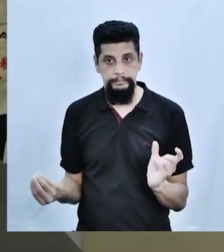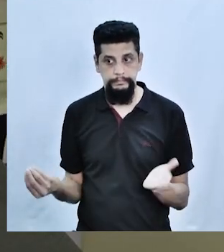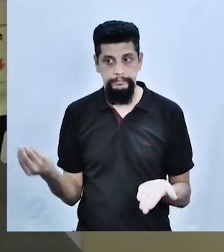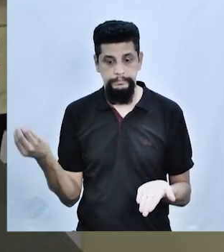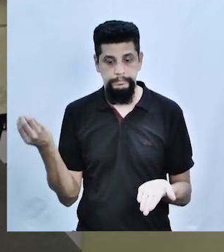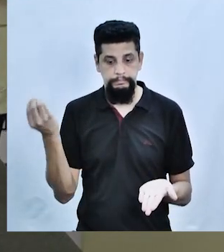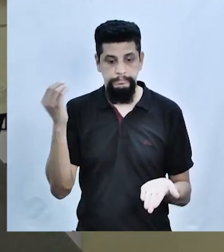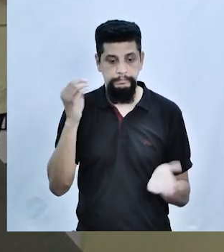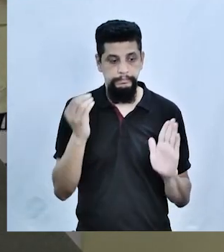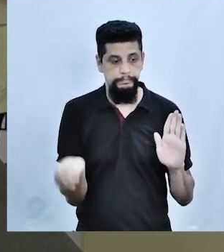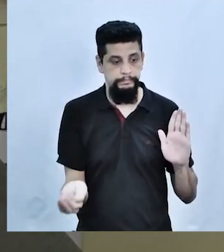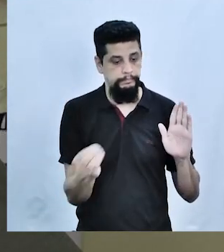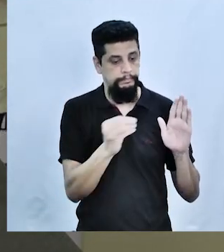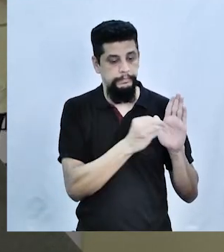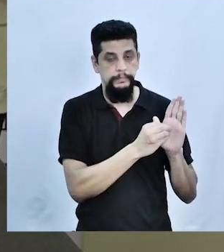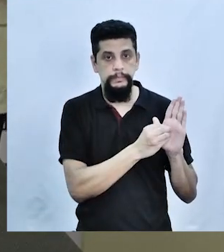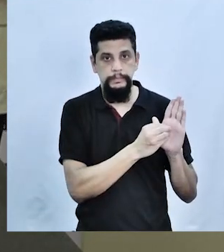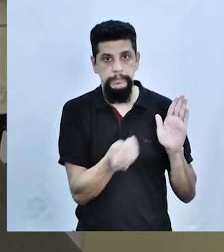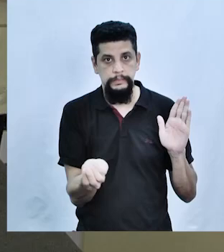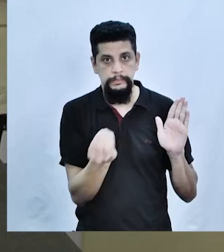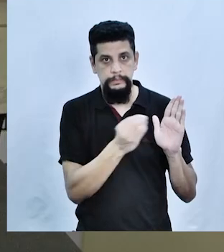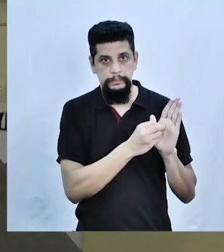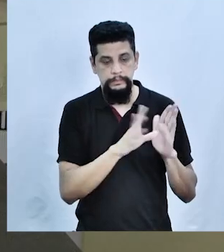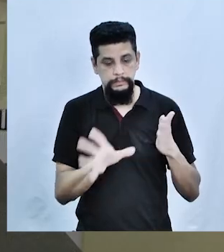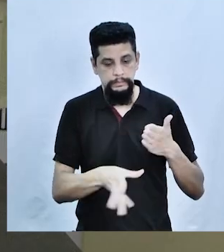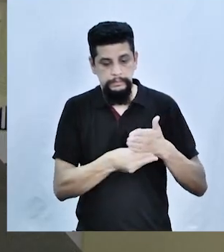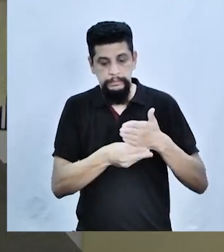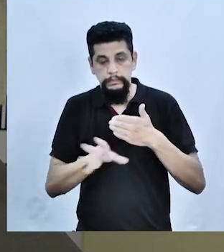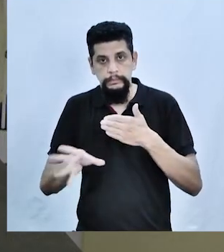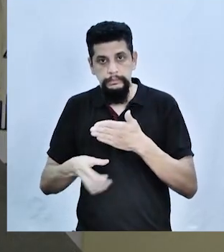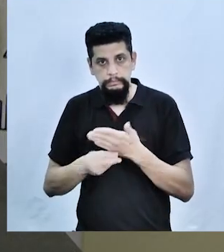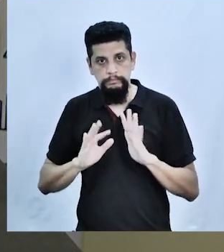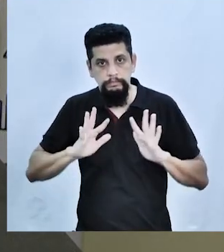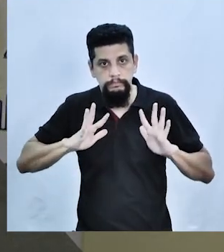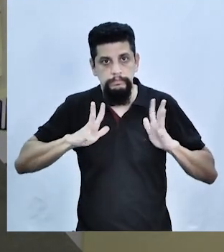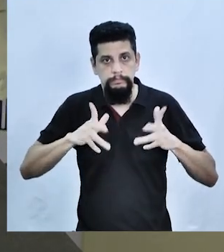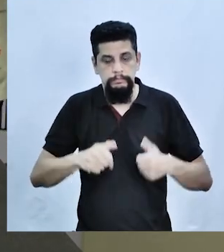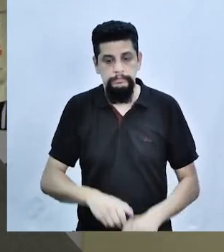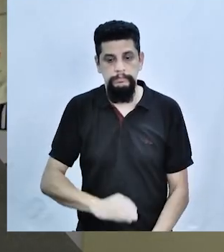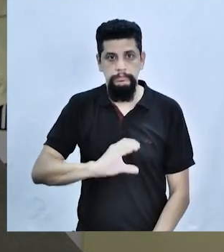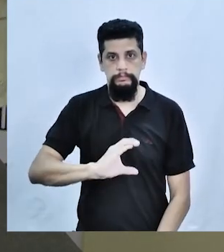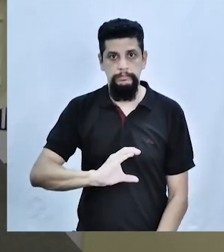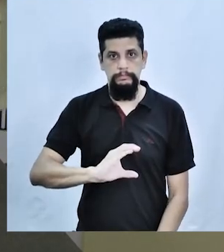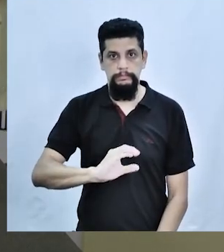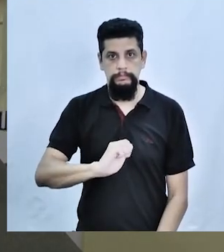que estava faltando, isso né? Ficou fácil, né, Bru? Isso. Então, olha aqui. Completamos o nosso quadro.